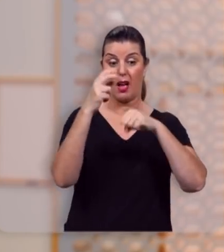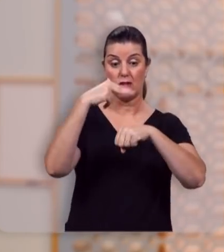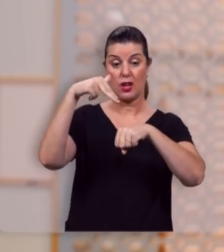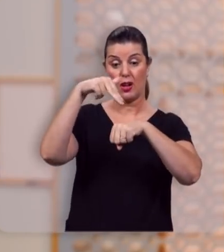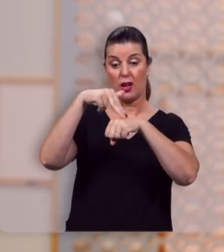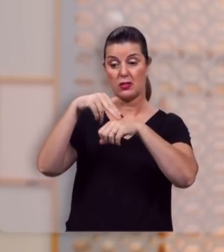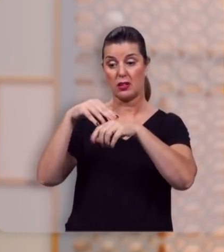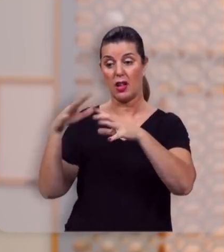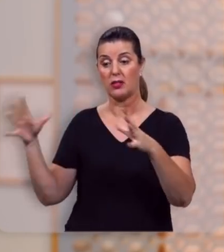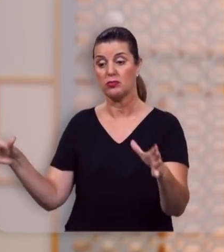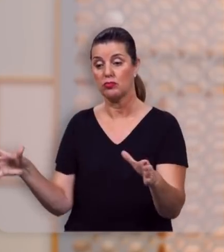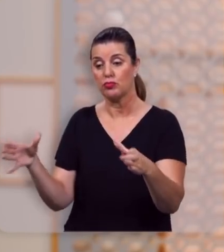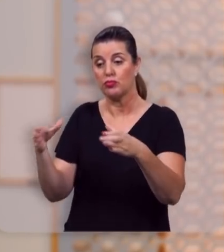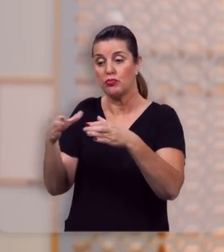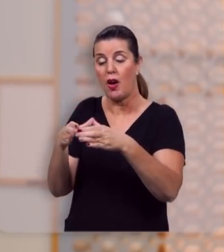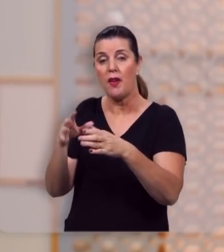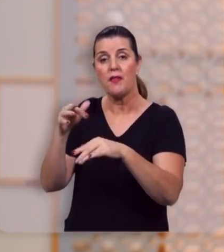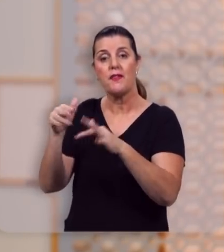somatória das suas famílias?